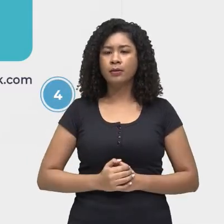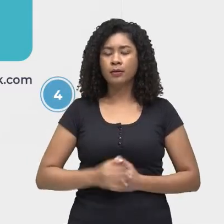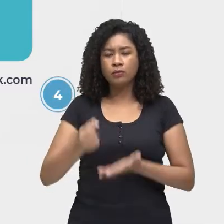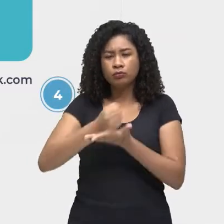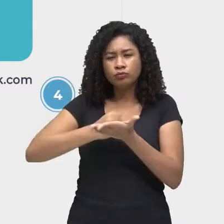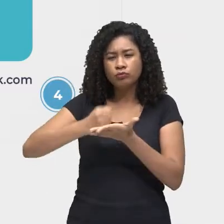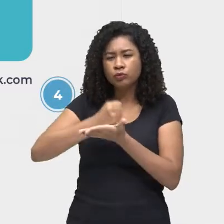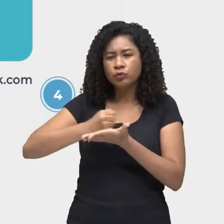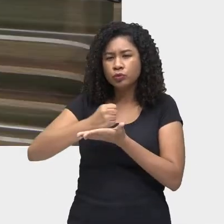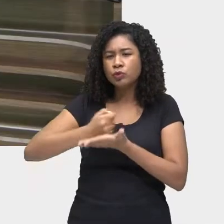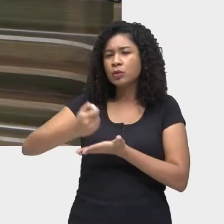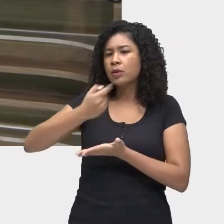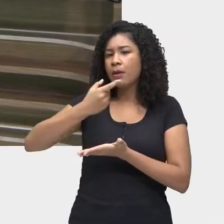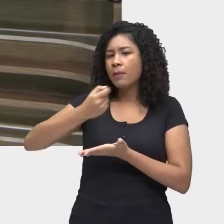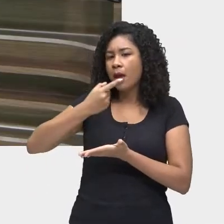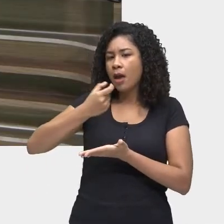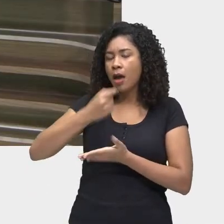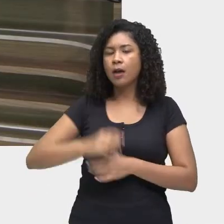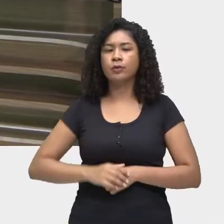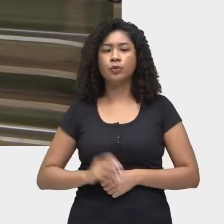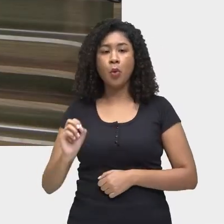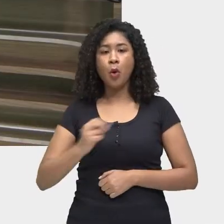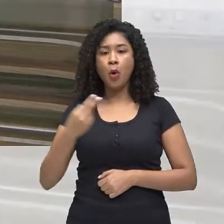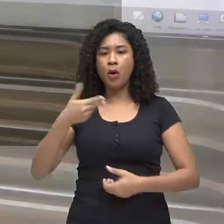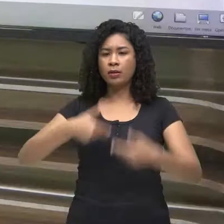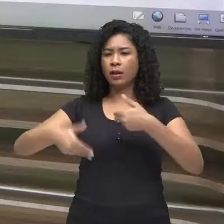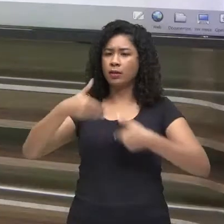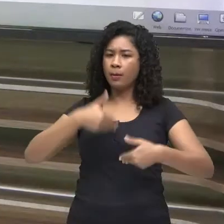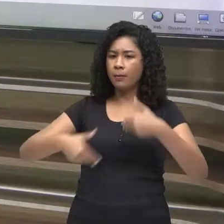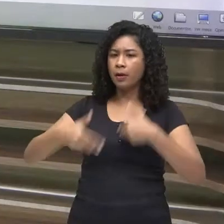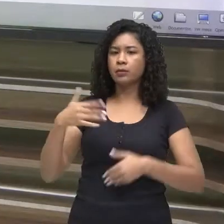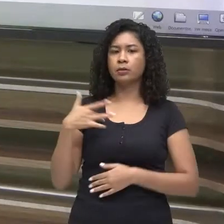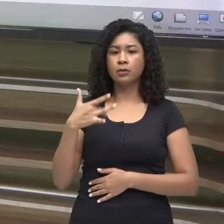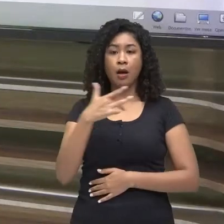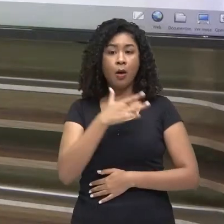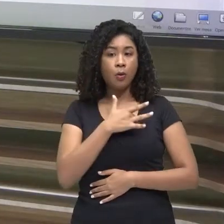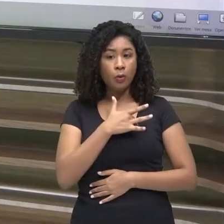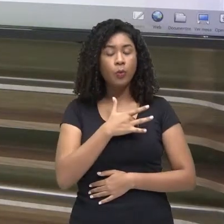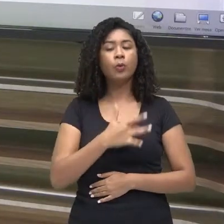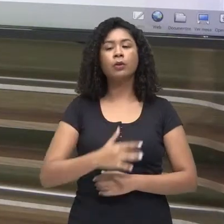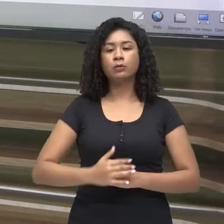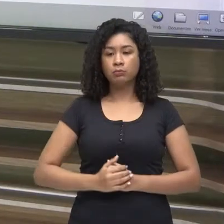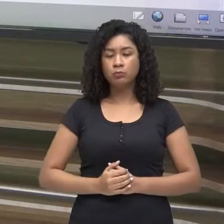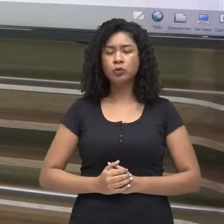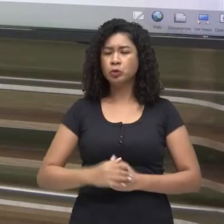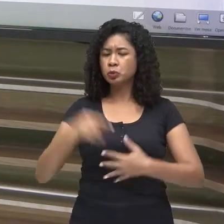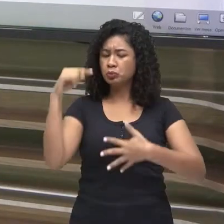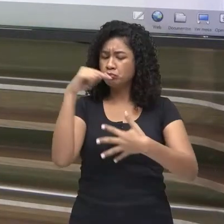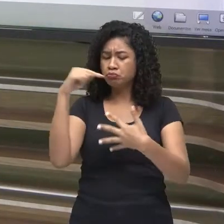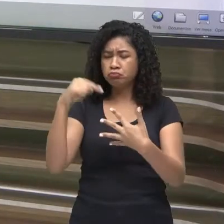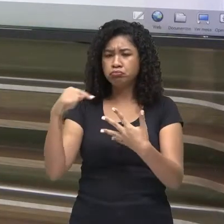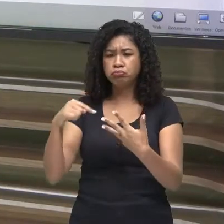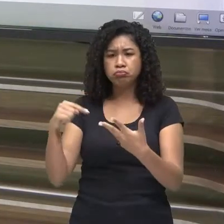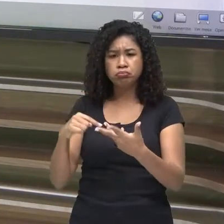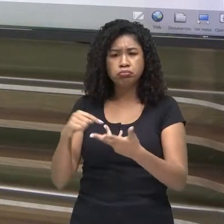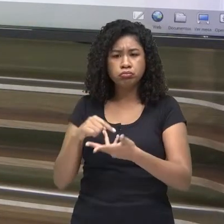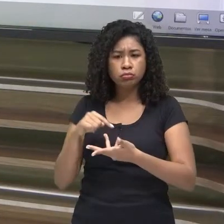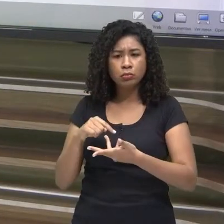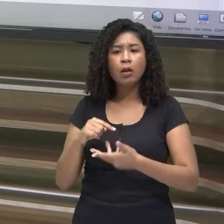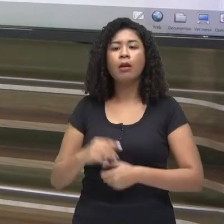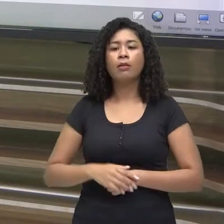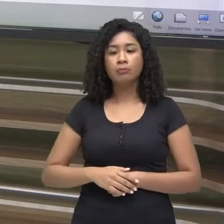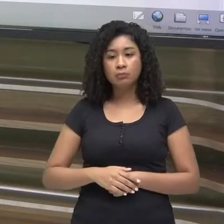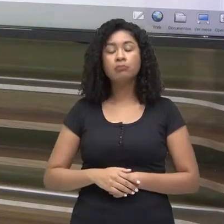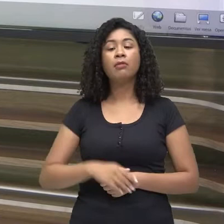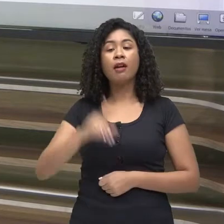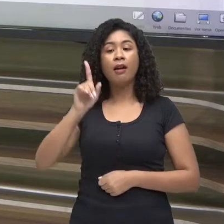o avanço nos tratamentos, quando a gente fala nos tratamentos a longo prazo, tudo isso deve-se muito ao